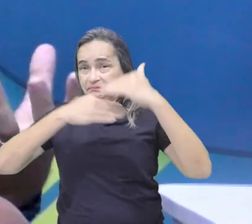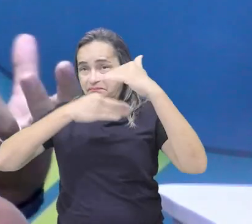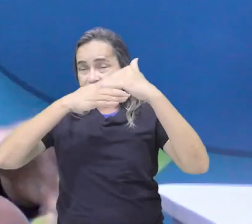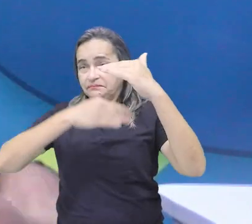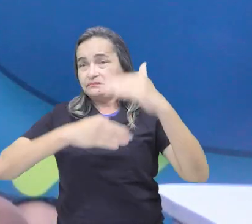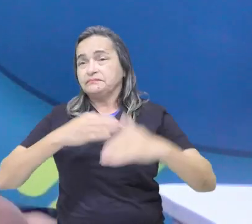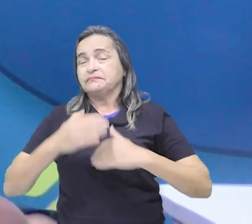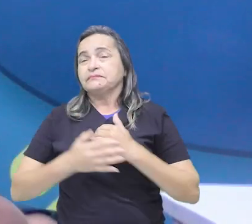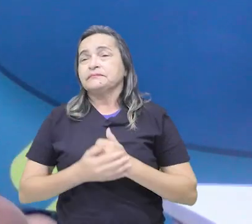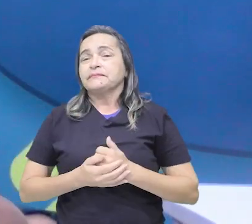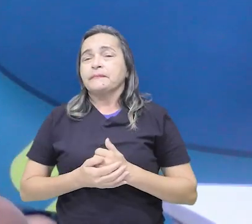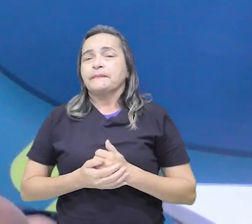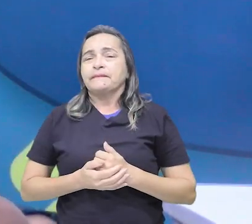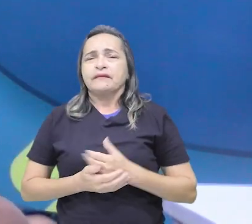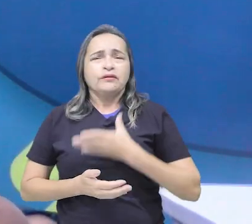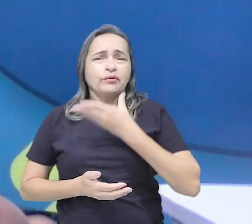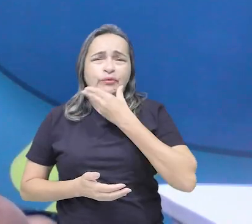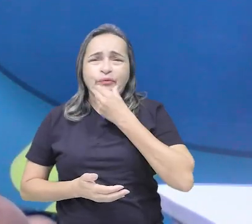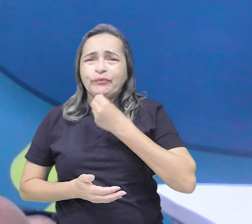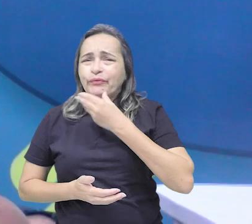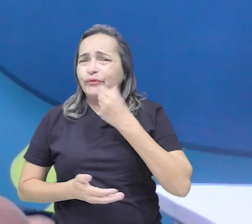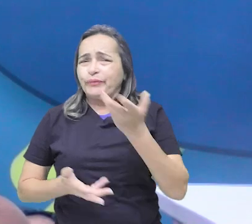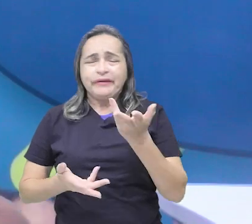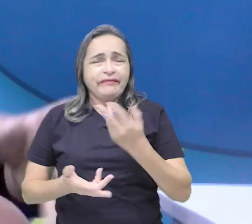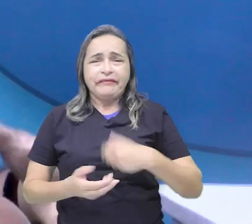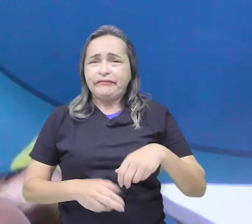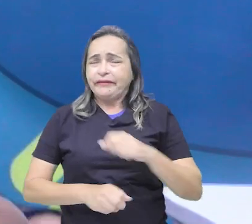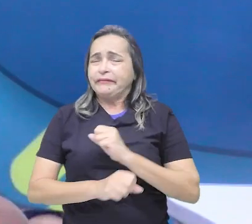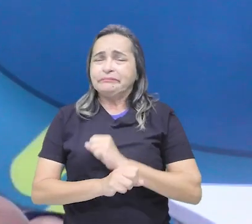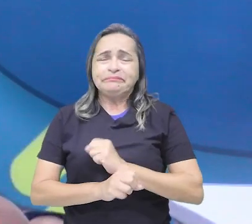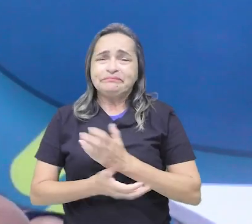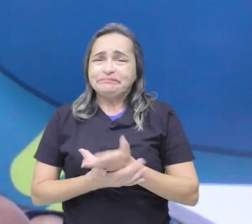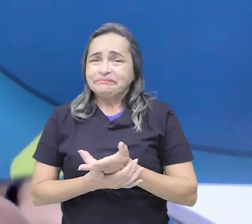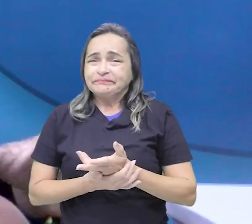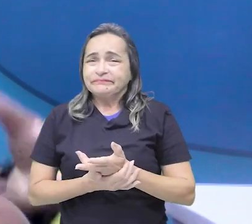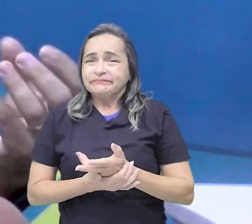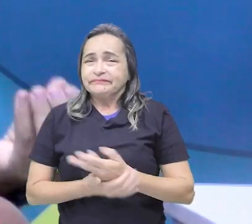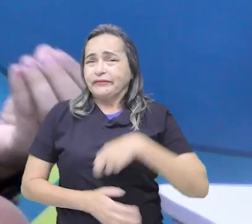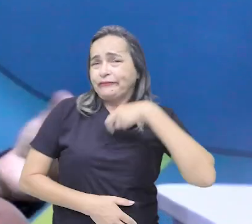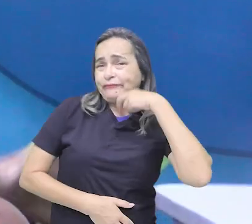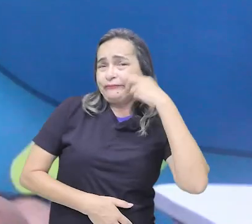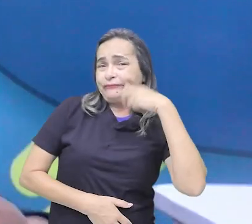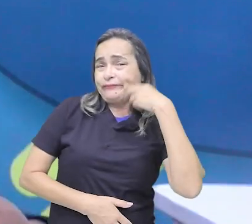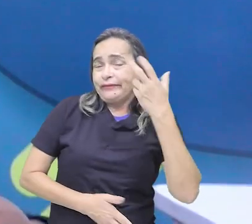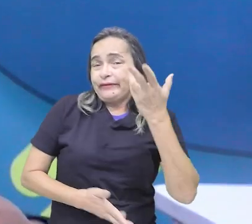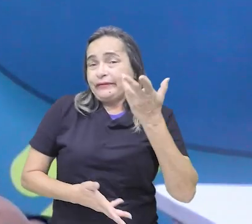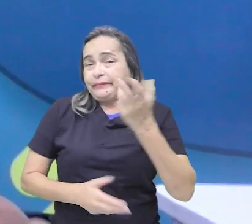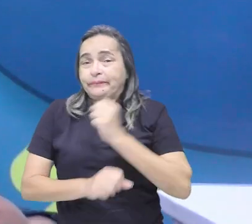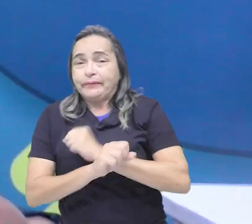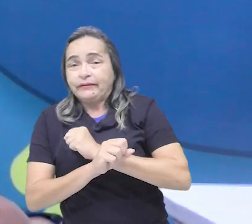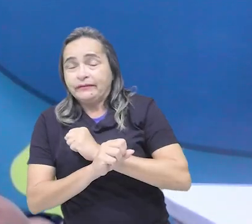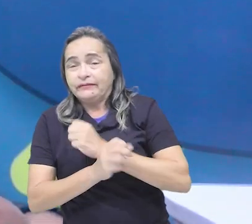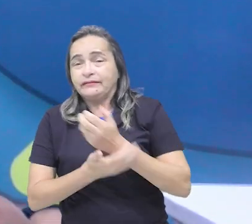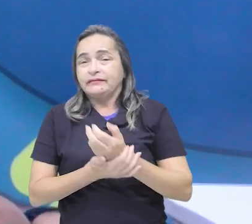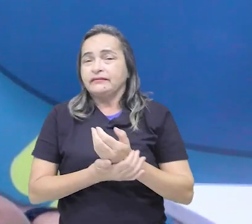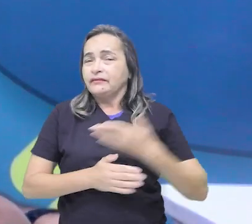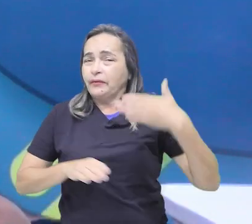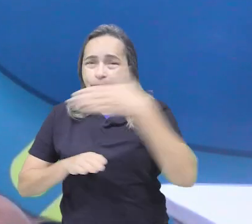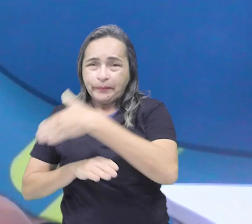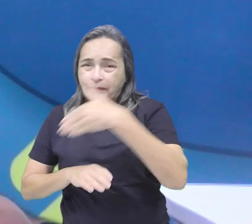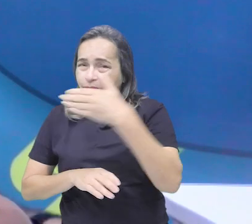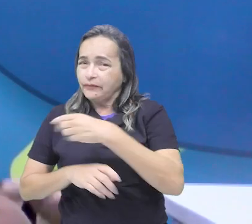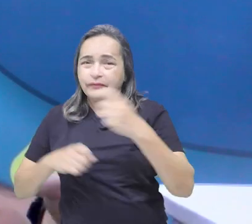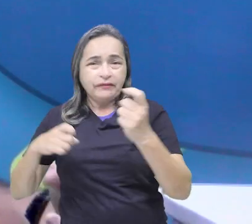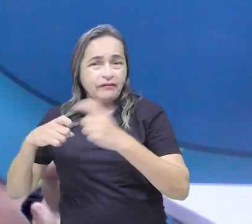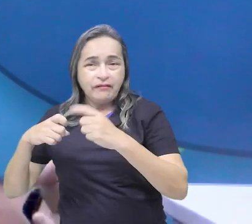O homem, ele tem uma certa resistência. Nós precisamos, de certa forma, dar uma forcinha, vamos dizer assim, né?